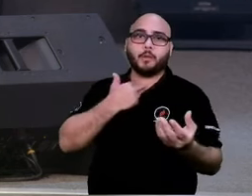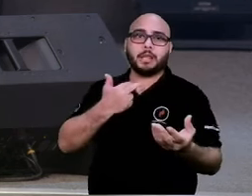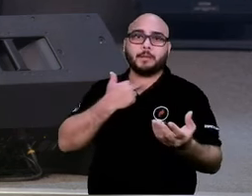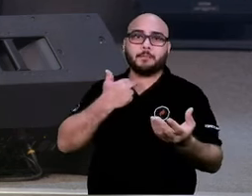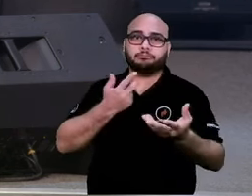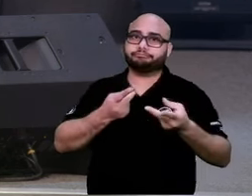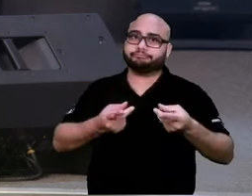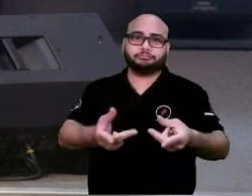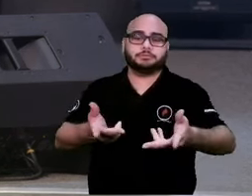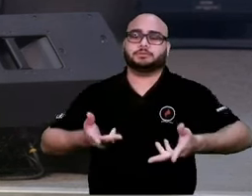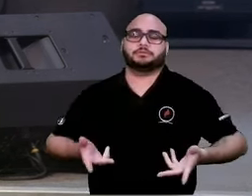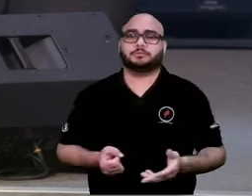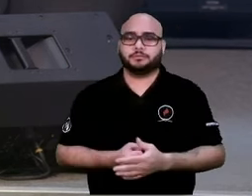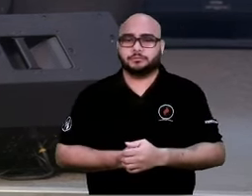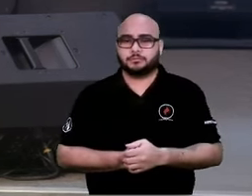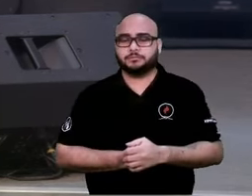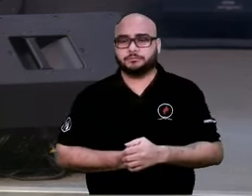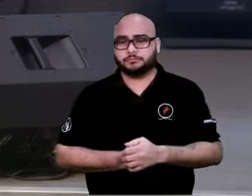Sai agora.